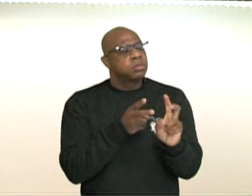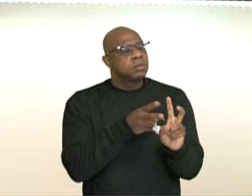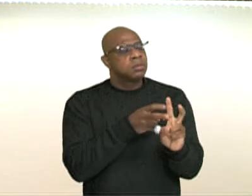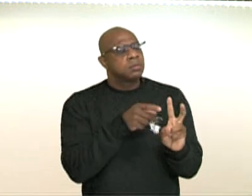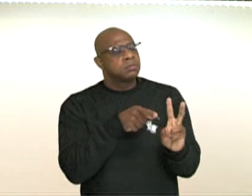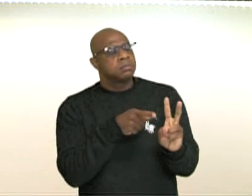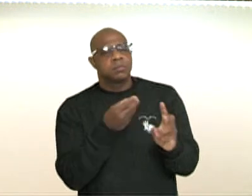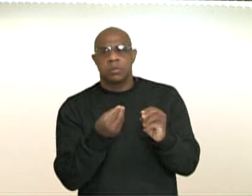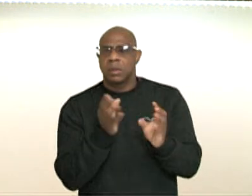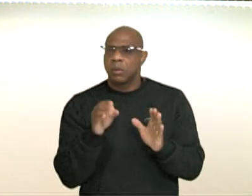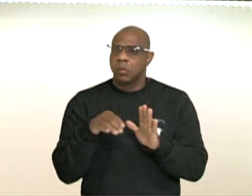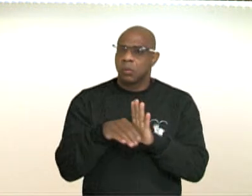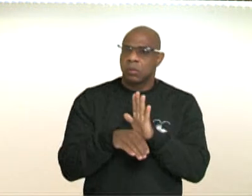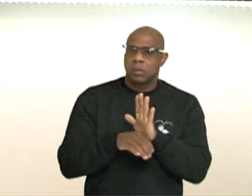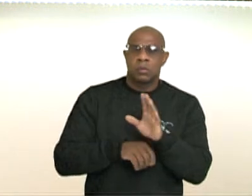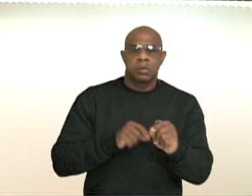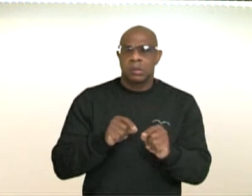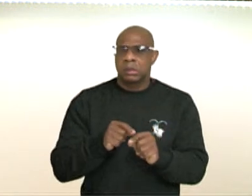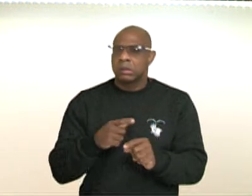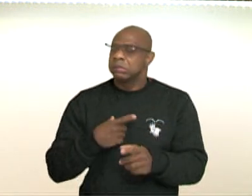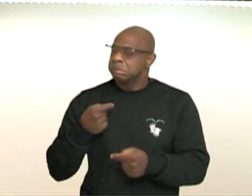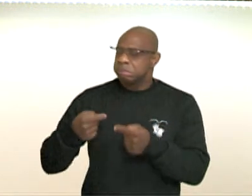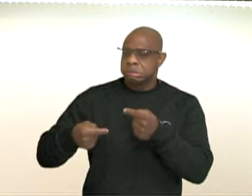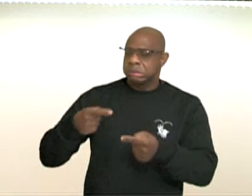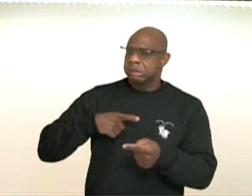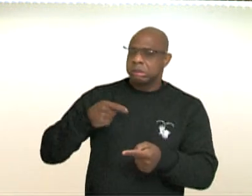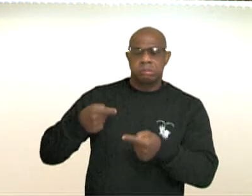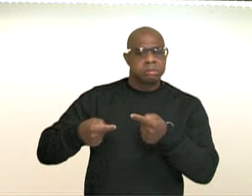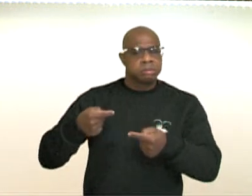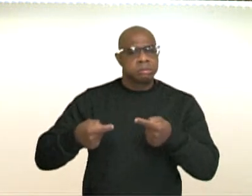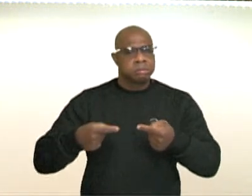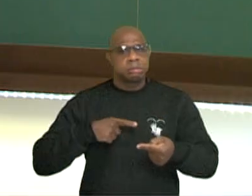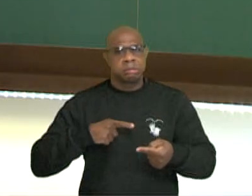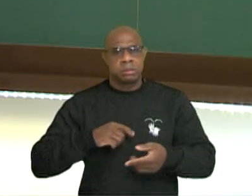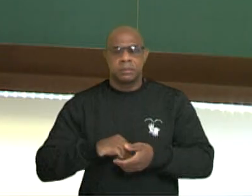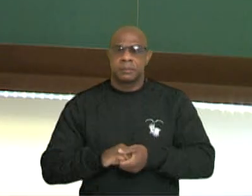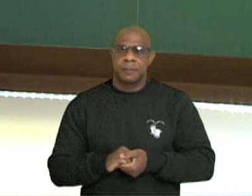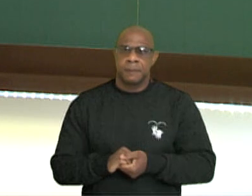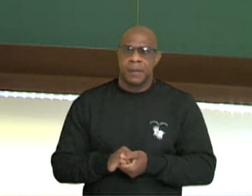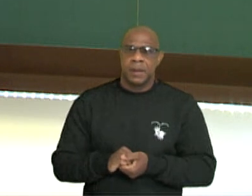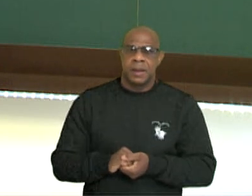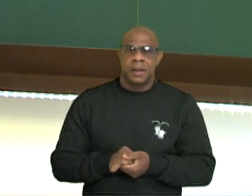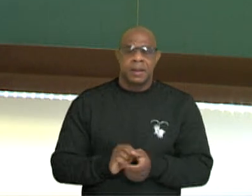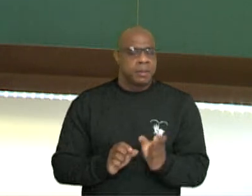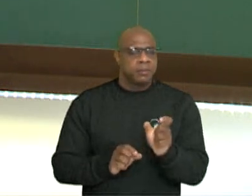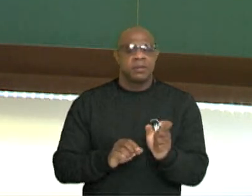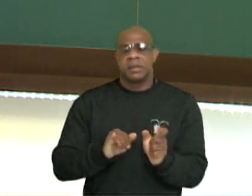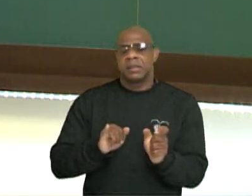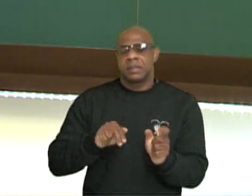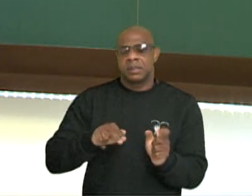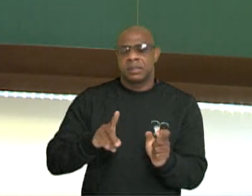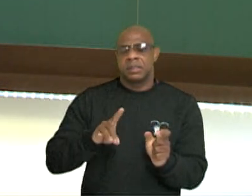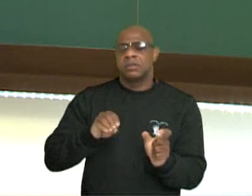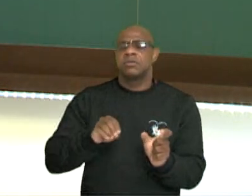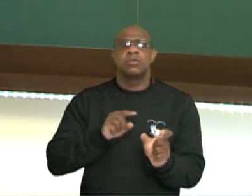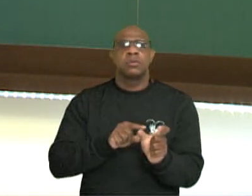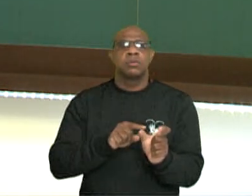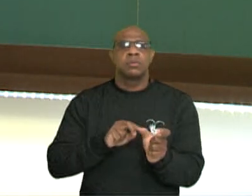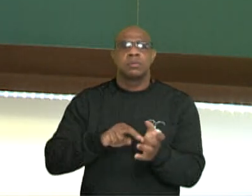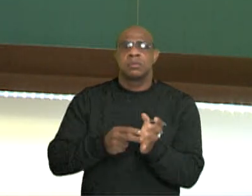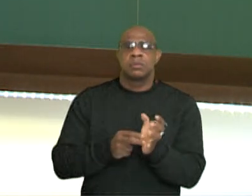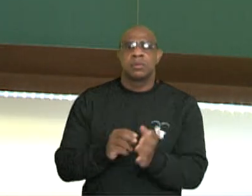um conceito muito questionado. Vocês sabiam que a palavra índio, na verdade, está relacionado com